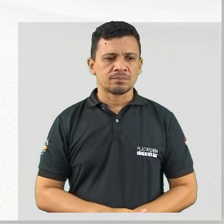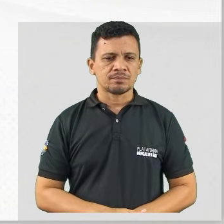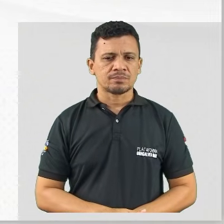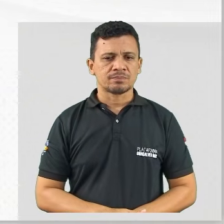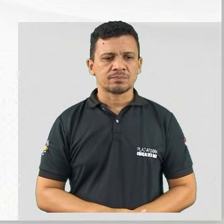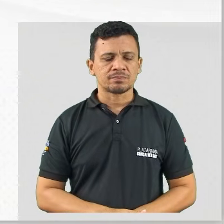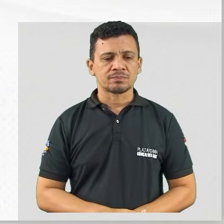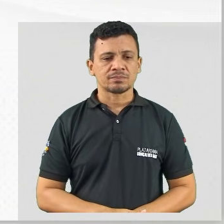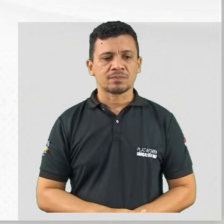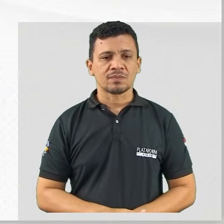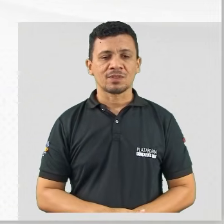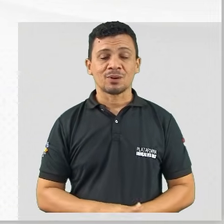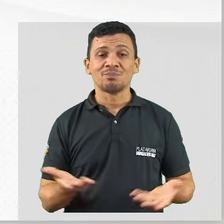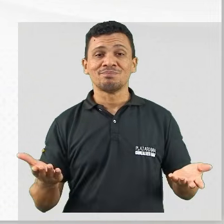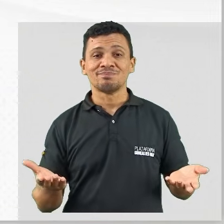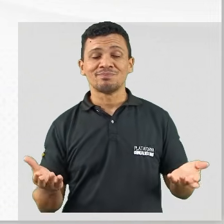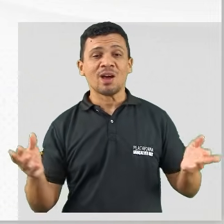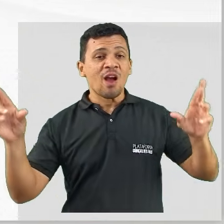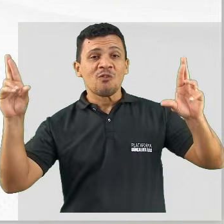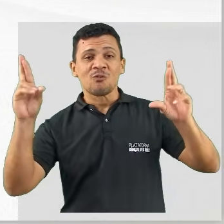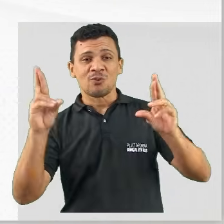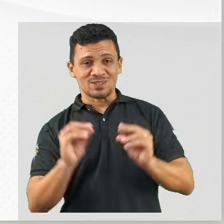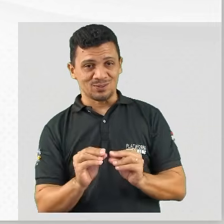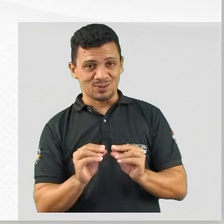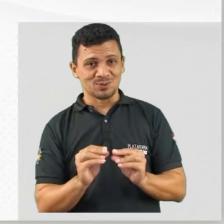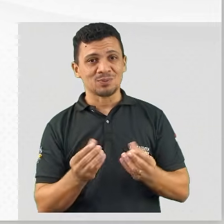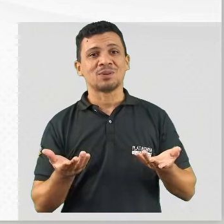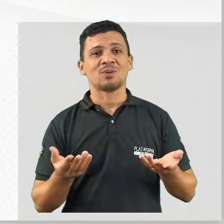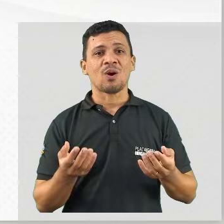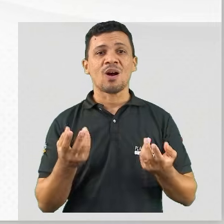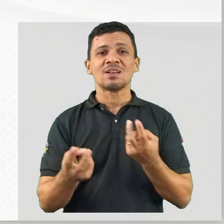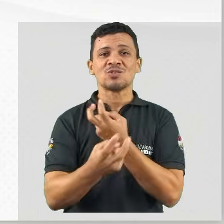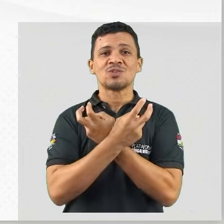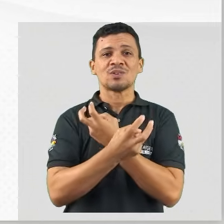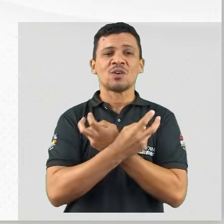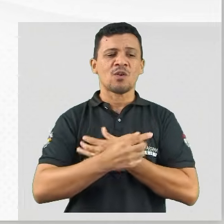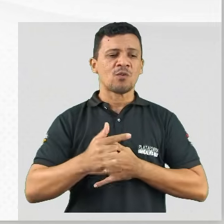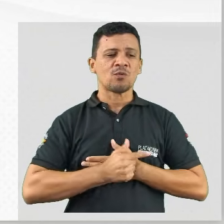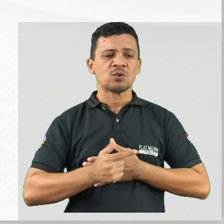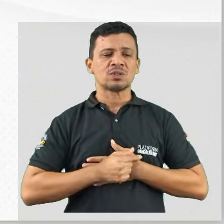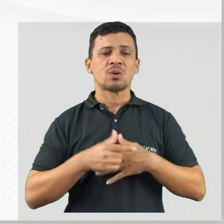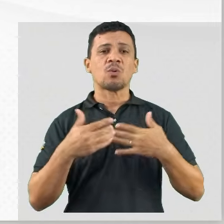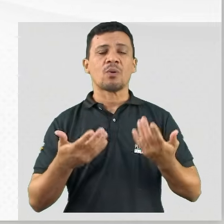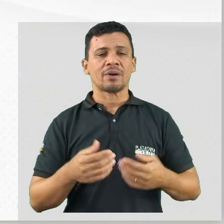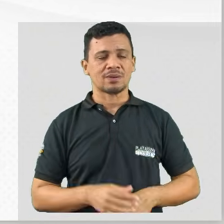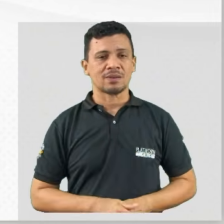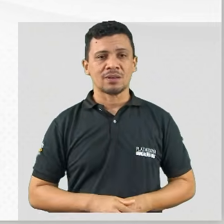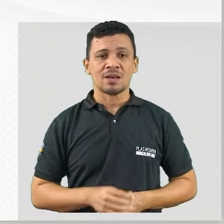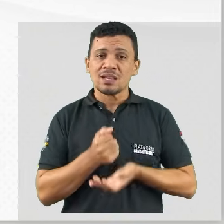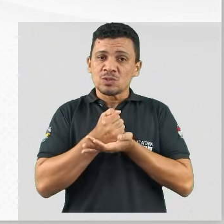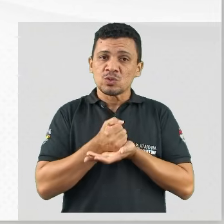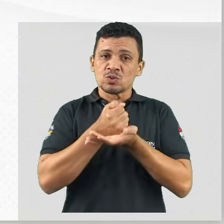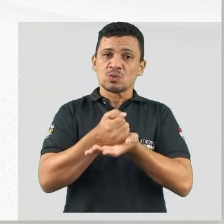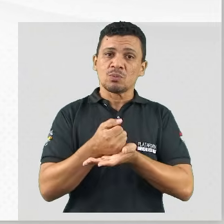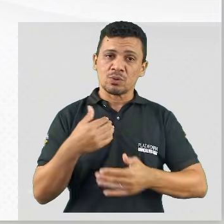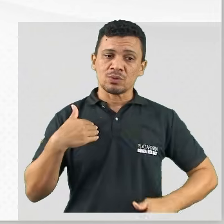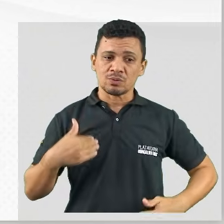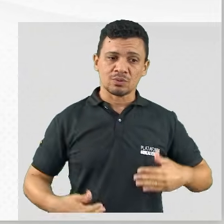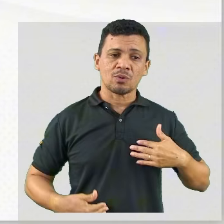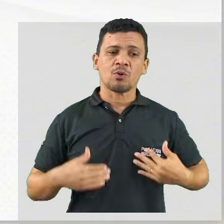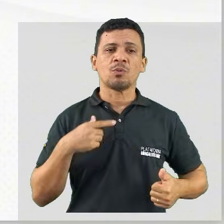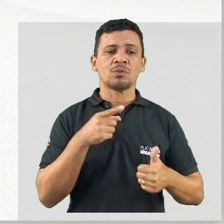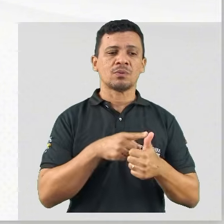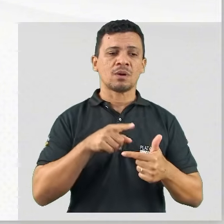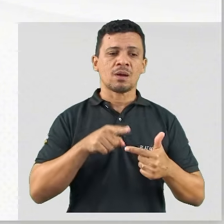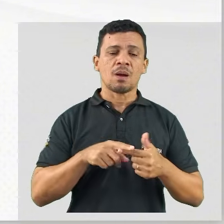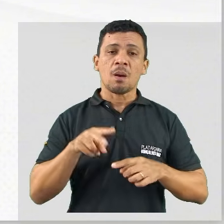E aí, fazendo esse resumão do sistema esquelético, qual seria a sua função? Suporte do organismo, certo? Proteção